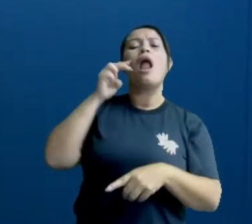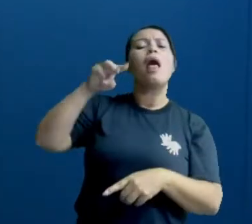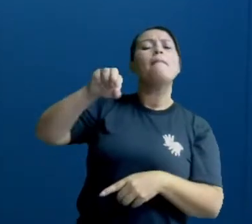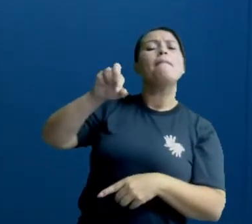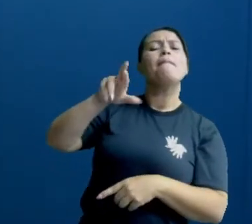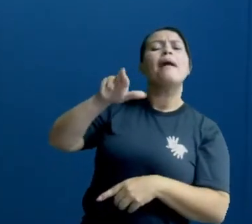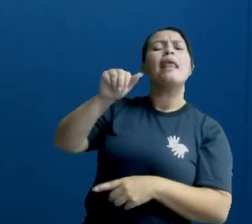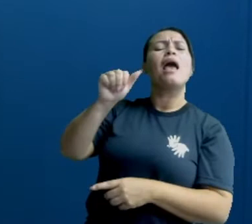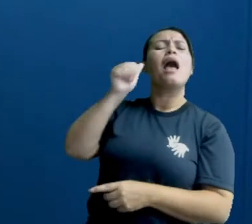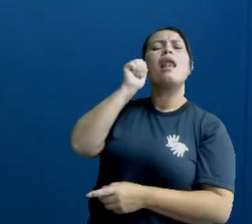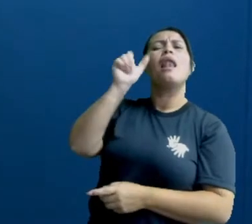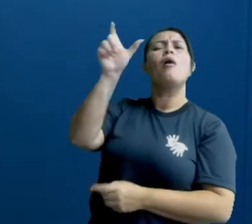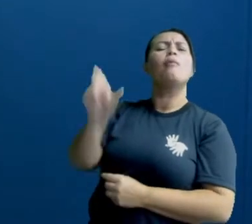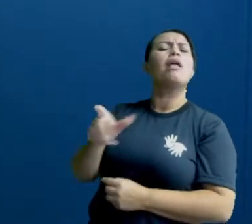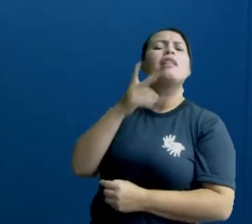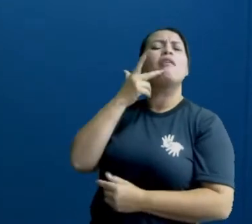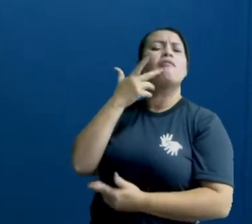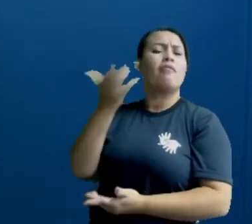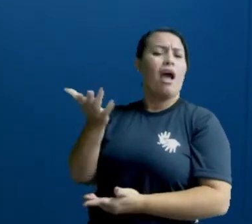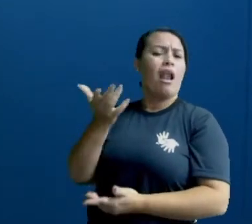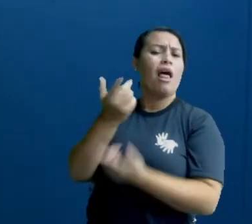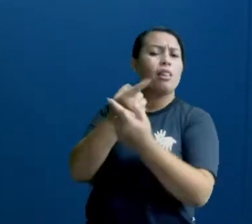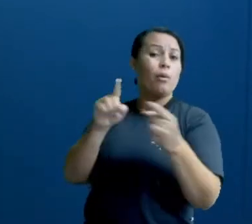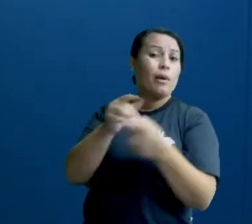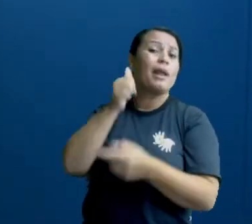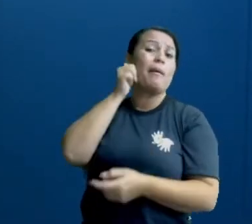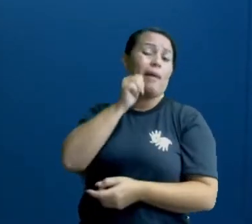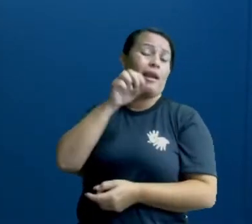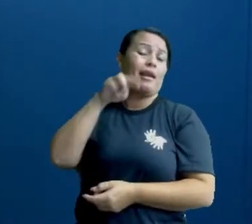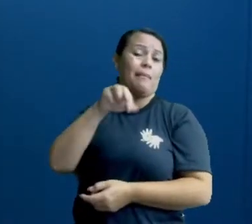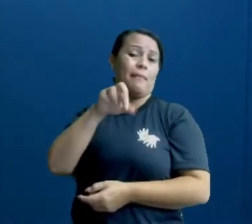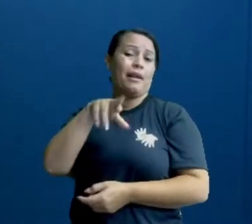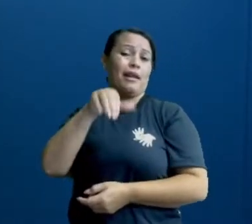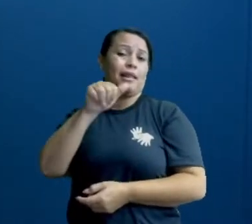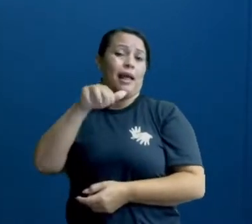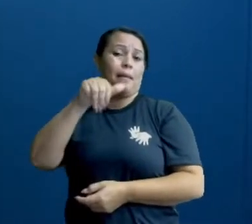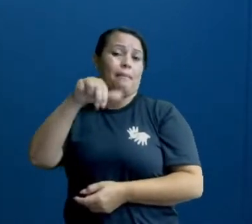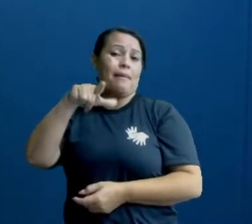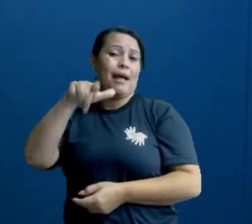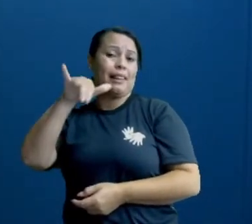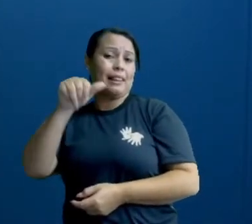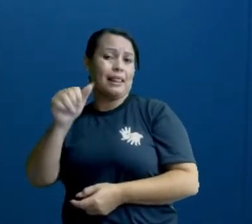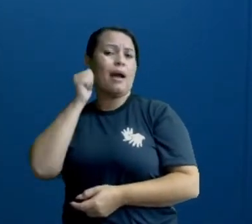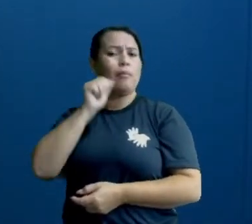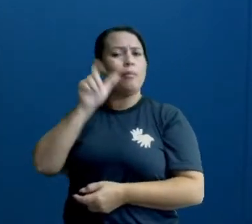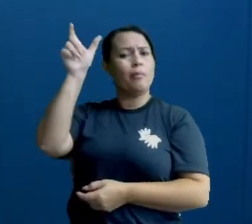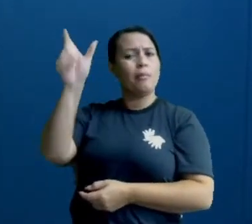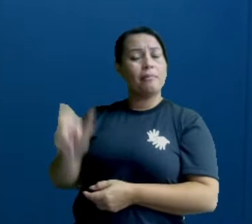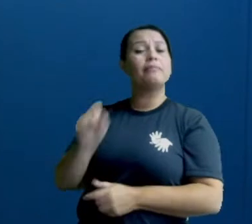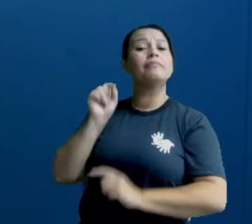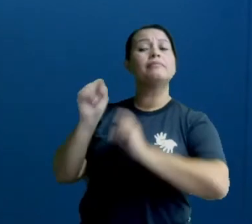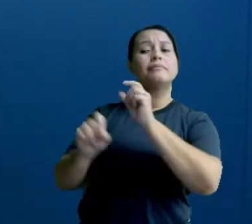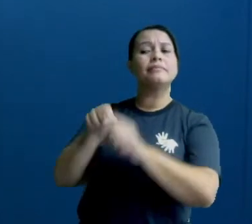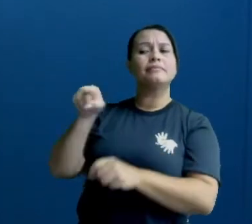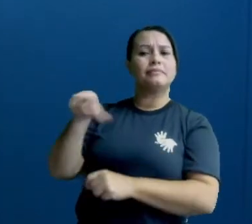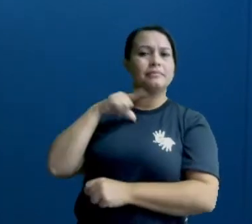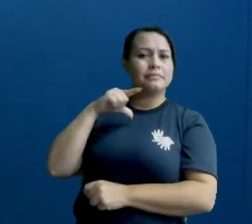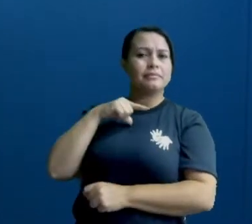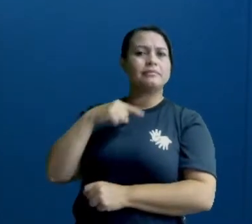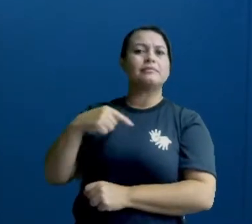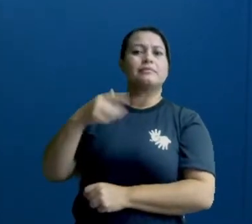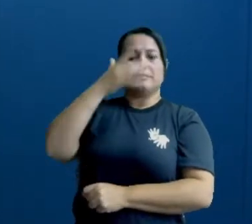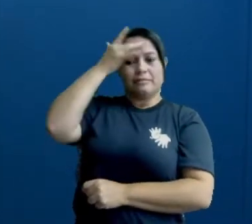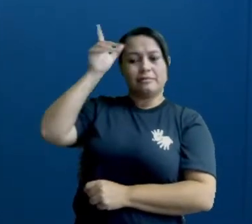Mariana. Quem é essa Mariana que ele cita no hino? É a Mariana Malha, do Rego Barreto, que temos aqui na